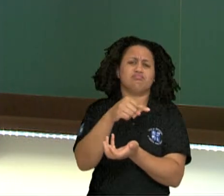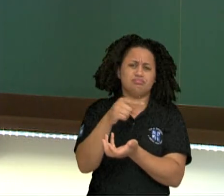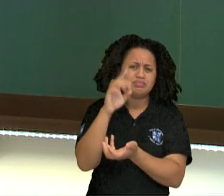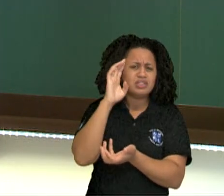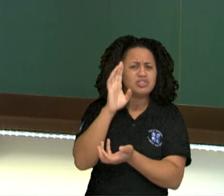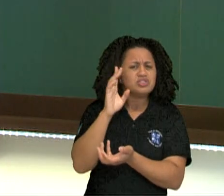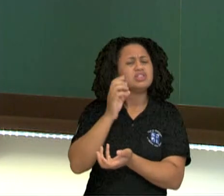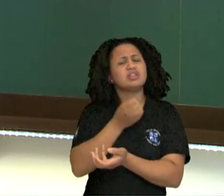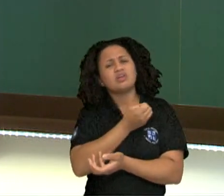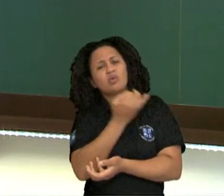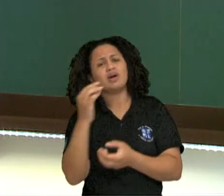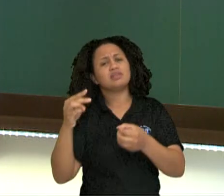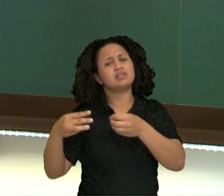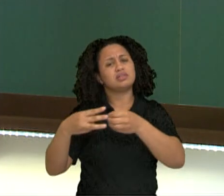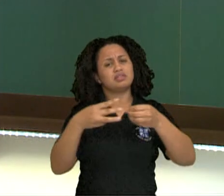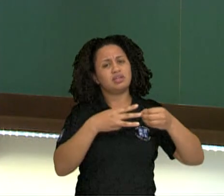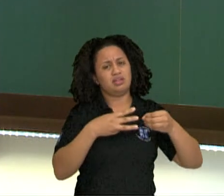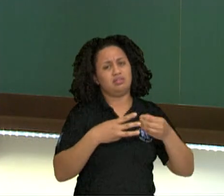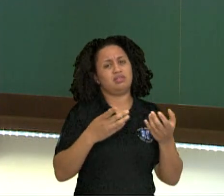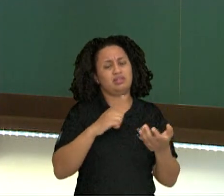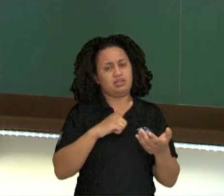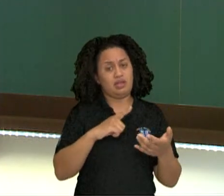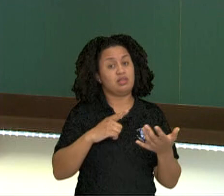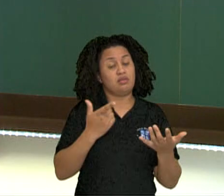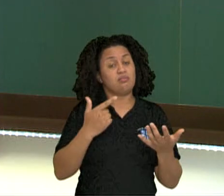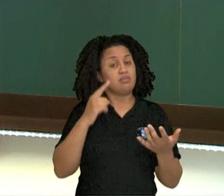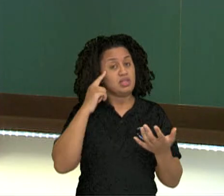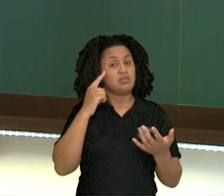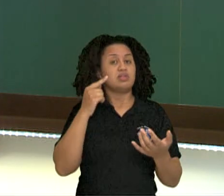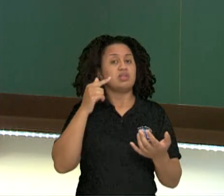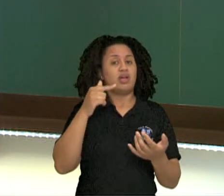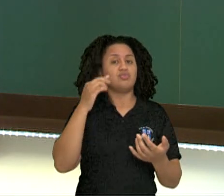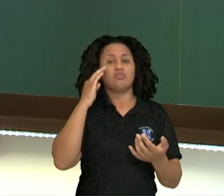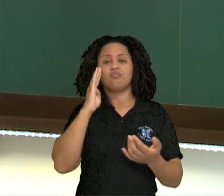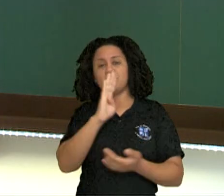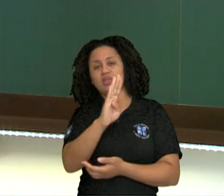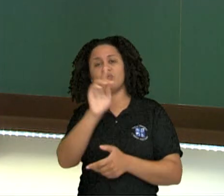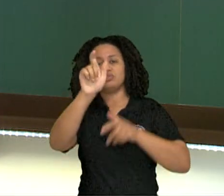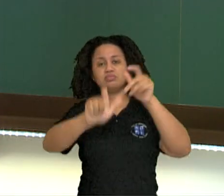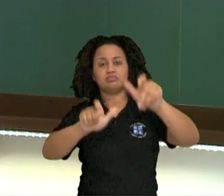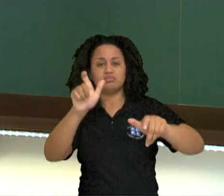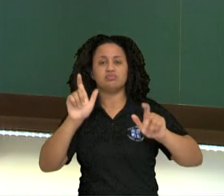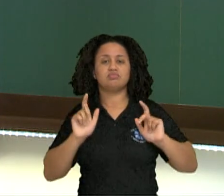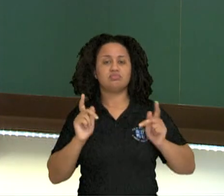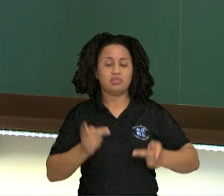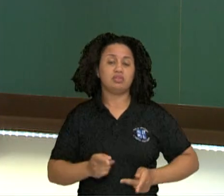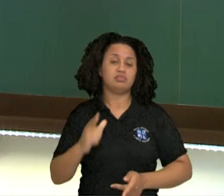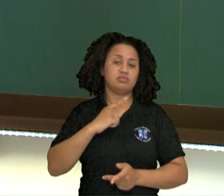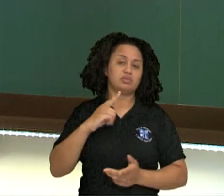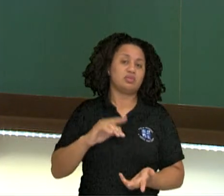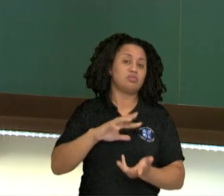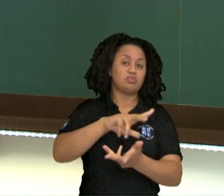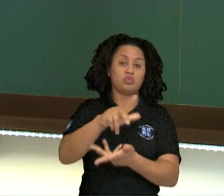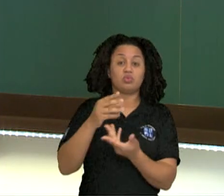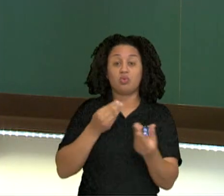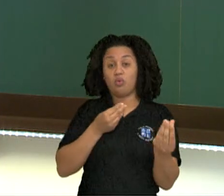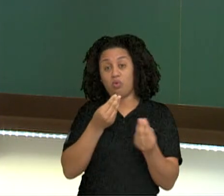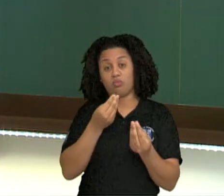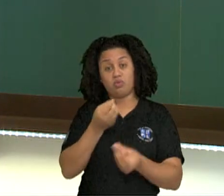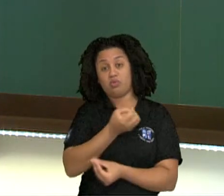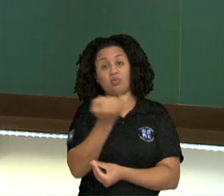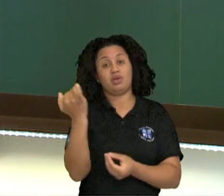tenta uma gente toda a humanidade todos os 7 bilhões estimados de pessoas que existem no mundo ok